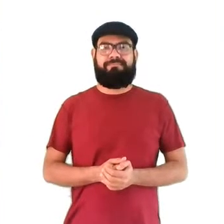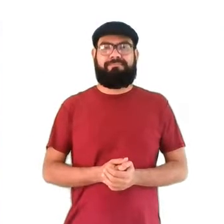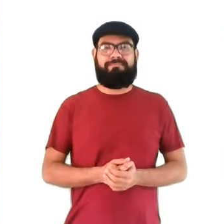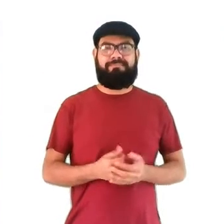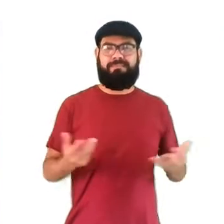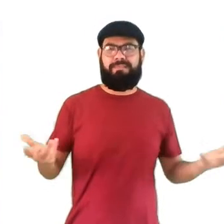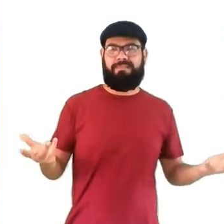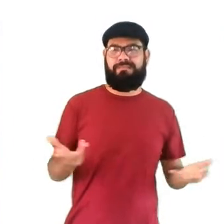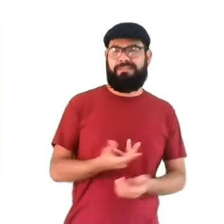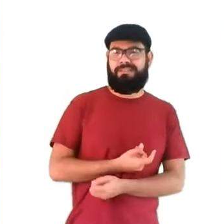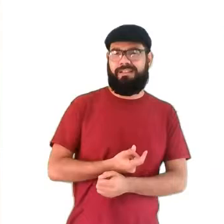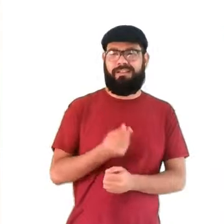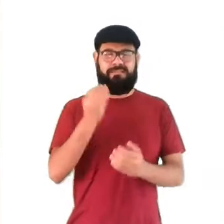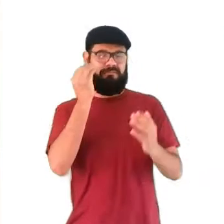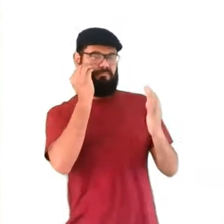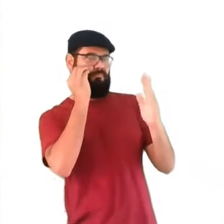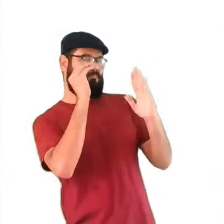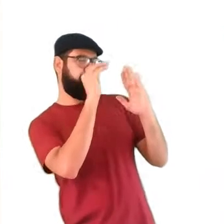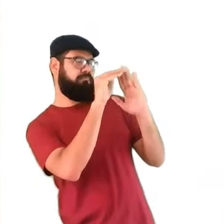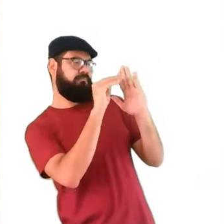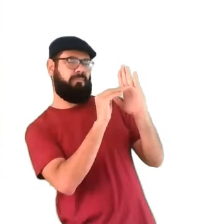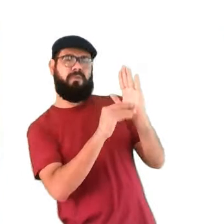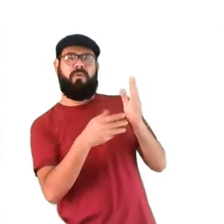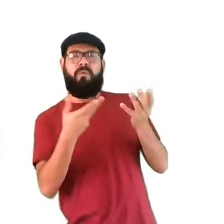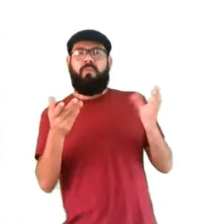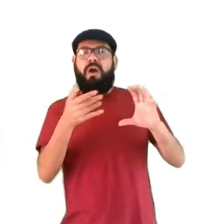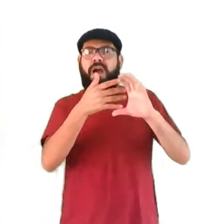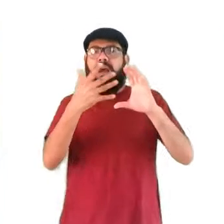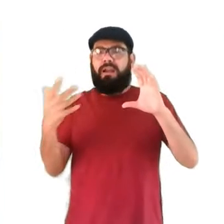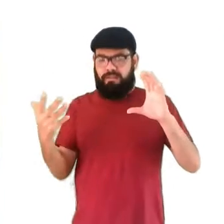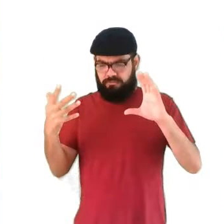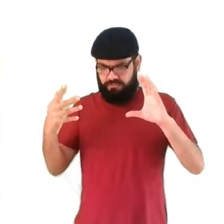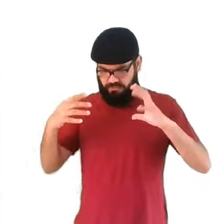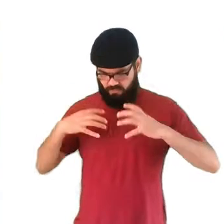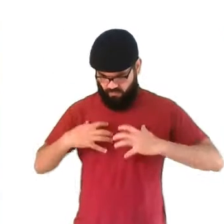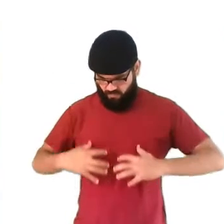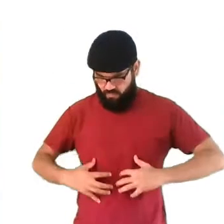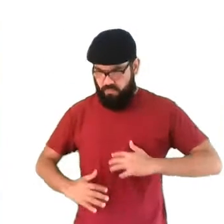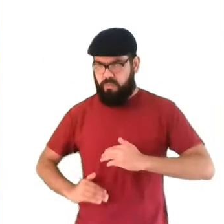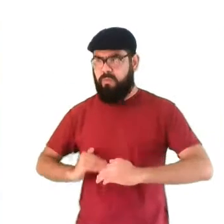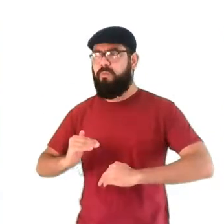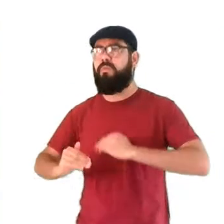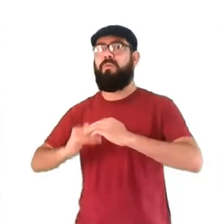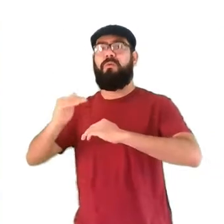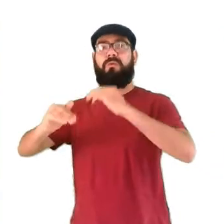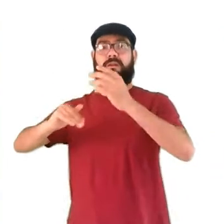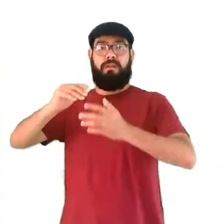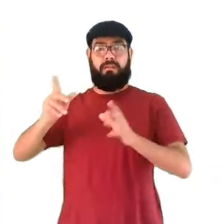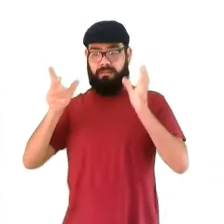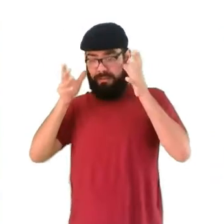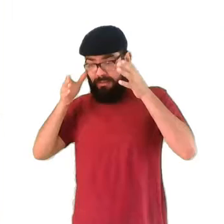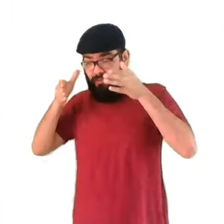Habilidade. Identificar as características do desenvolvimento físico específicos da fase adulta.